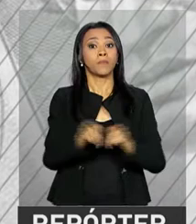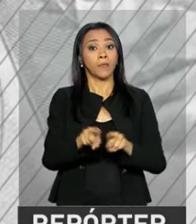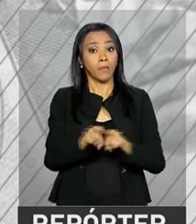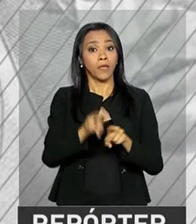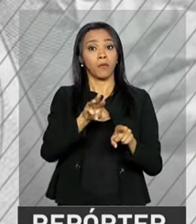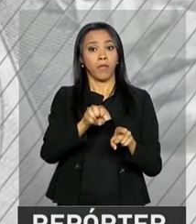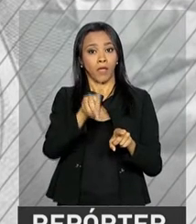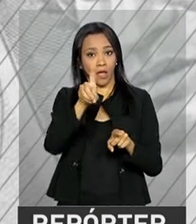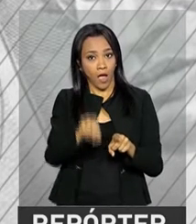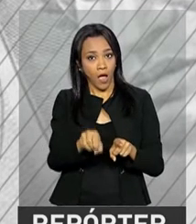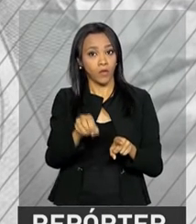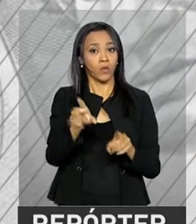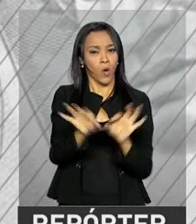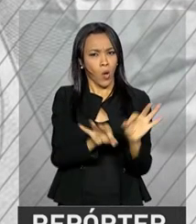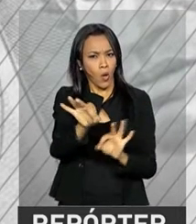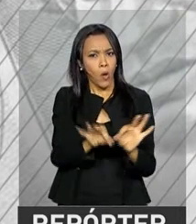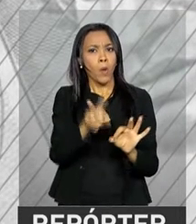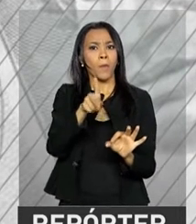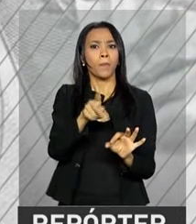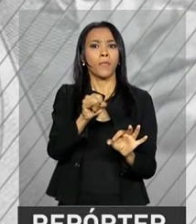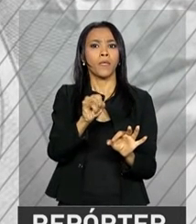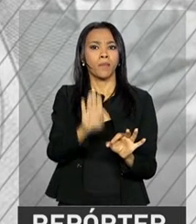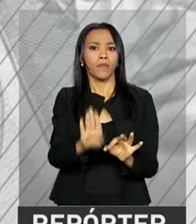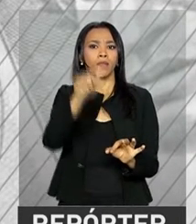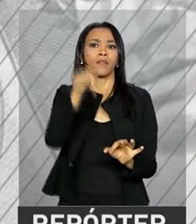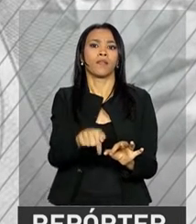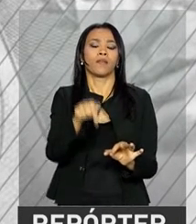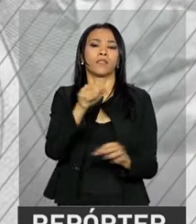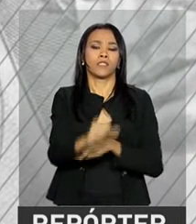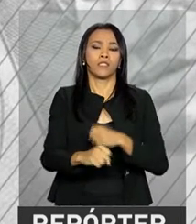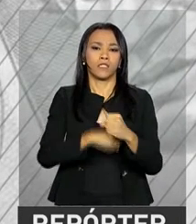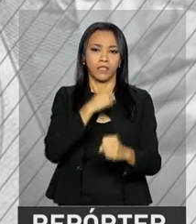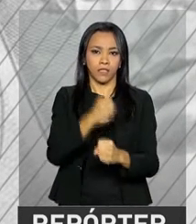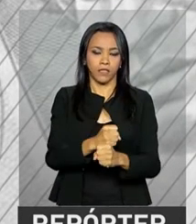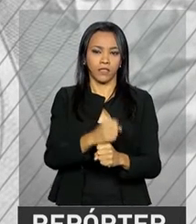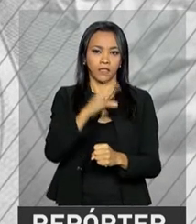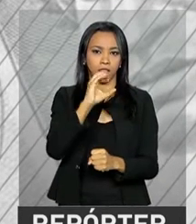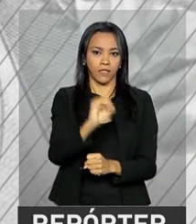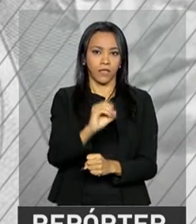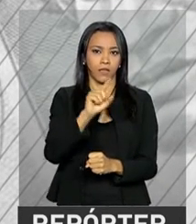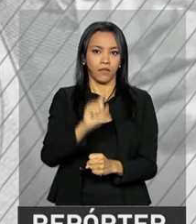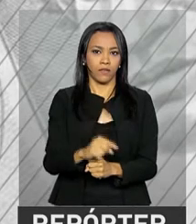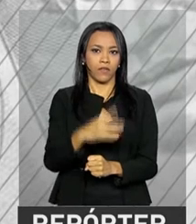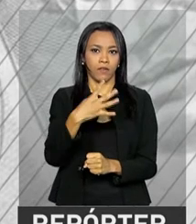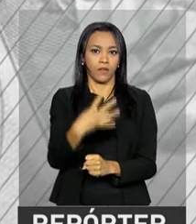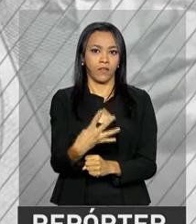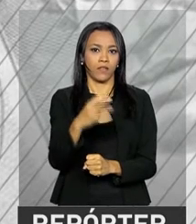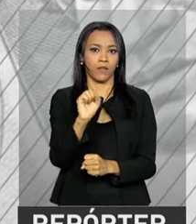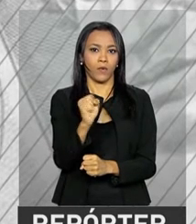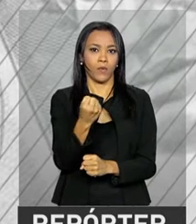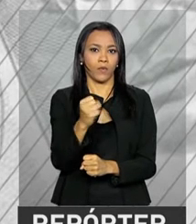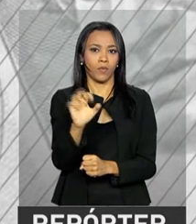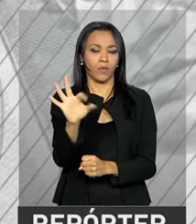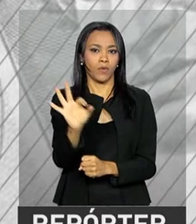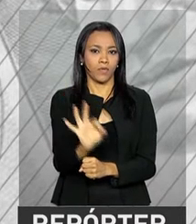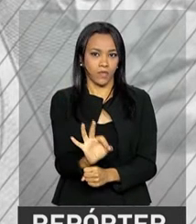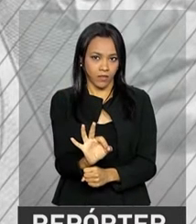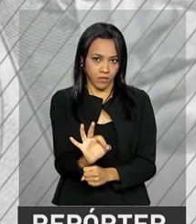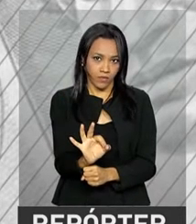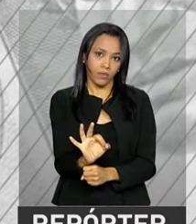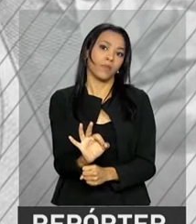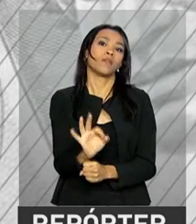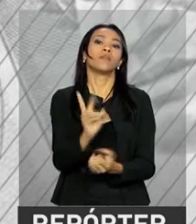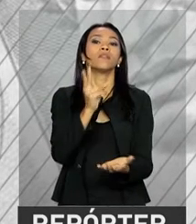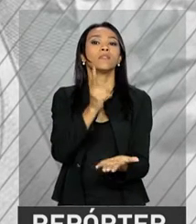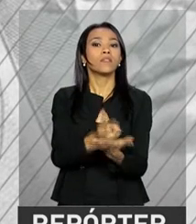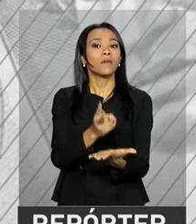para o pib deste ano e que vai ficar em 0,48 por cento ao ano e